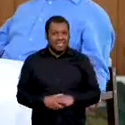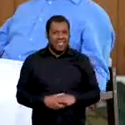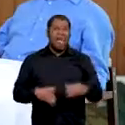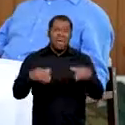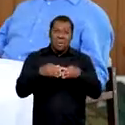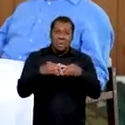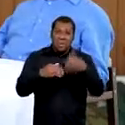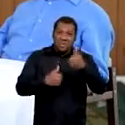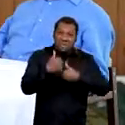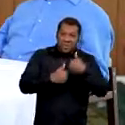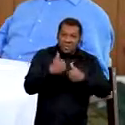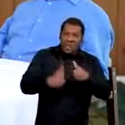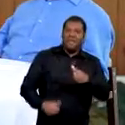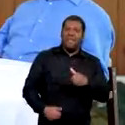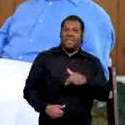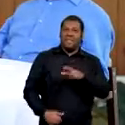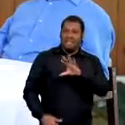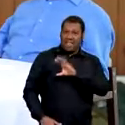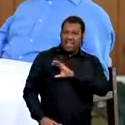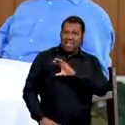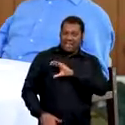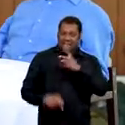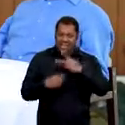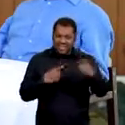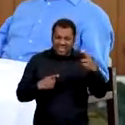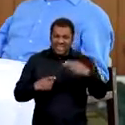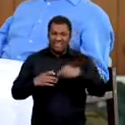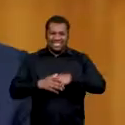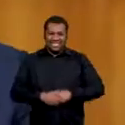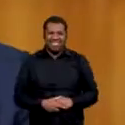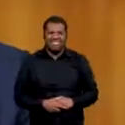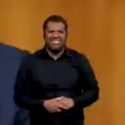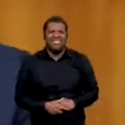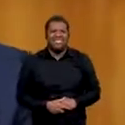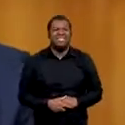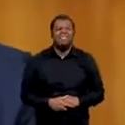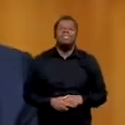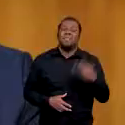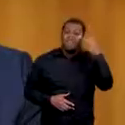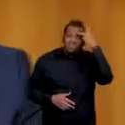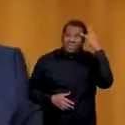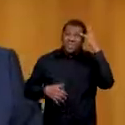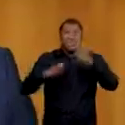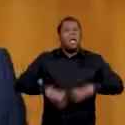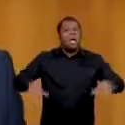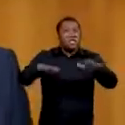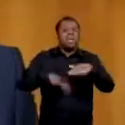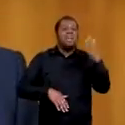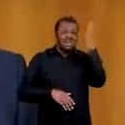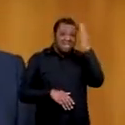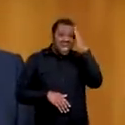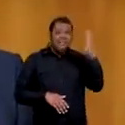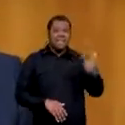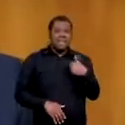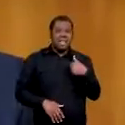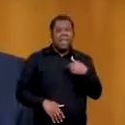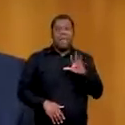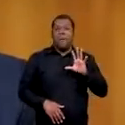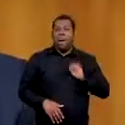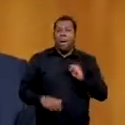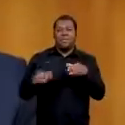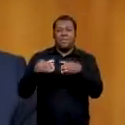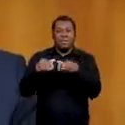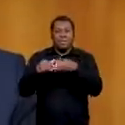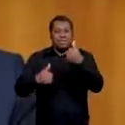Deus. Eu fico feliz. Ficou sorrindo à toa, hein? Não. Todo mundo sabe que eu sou corintiano, todo mundo sabe que eu gosto